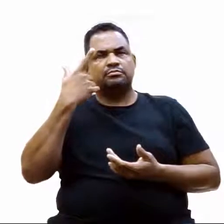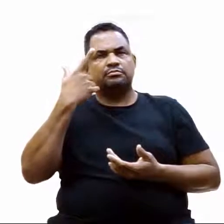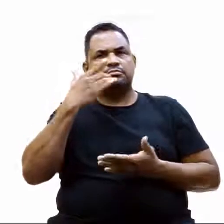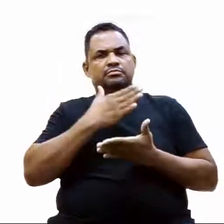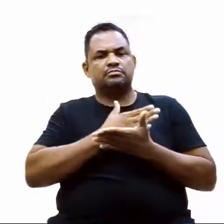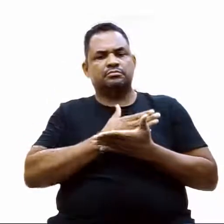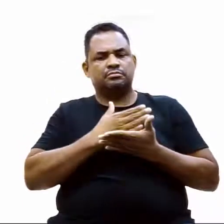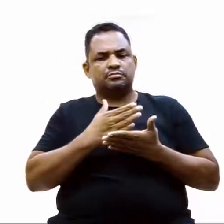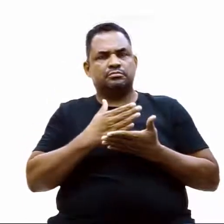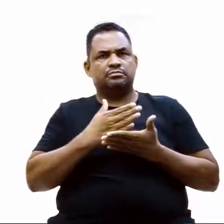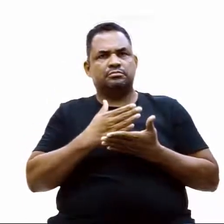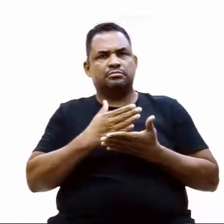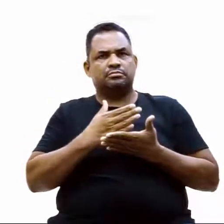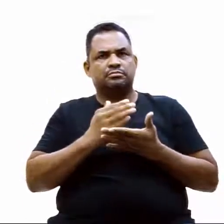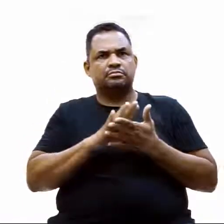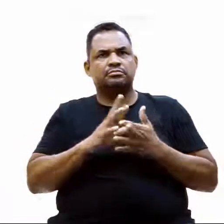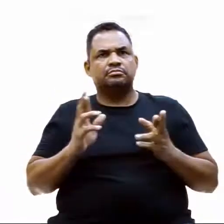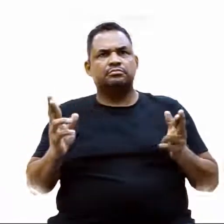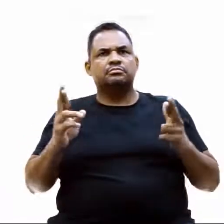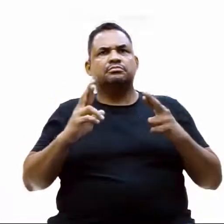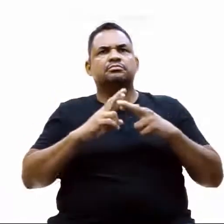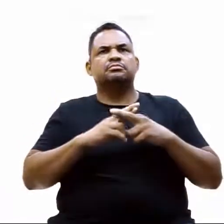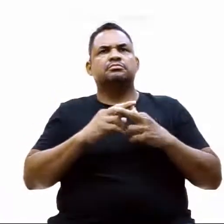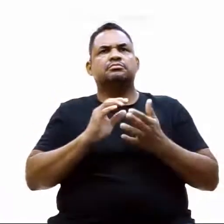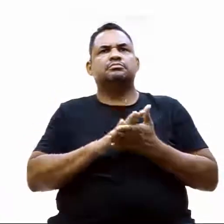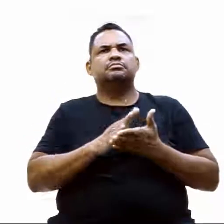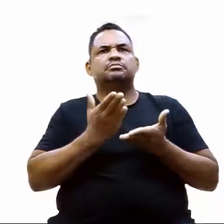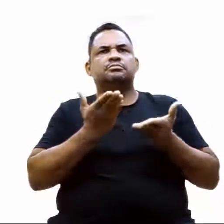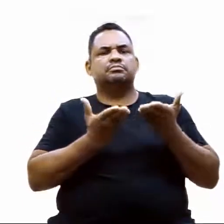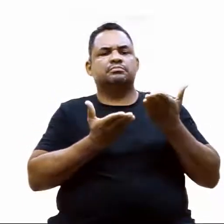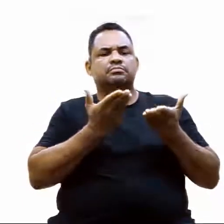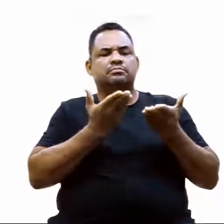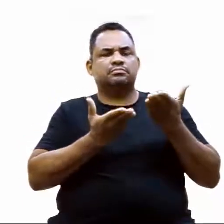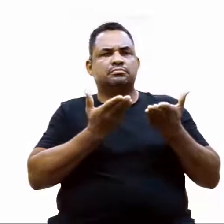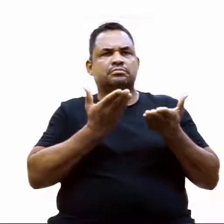inicia a reação pesando numa balança